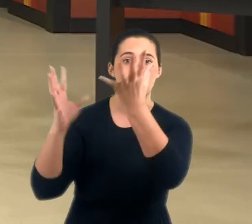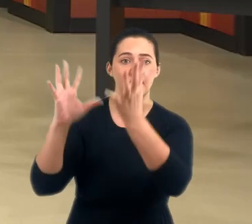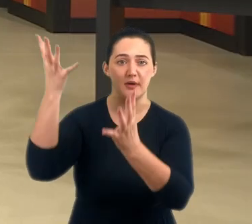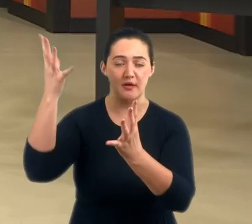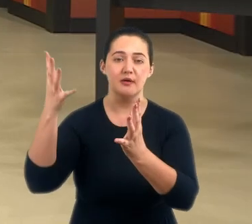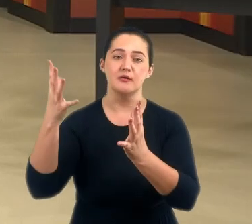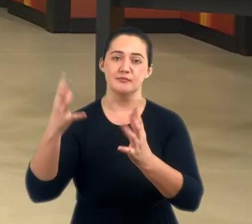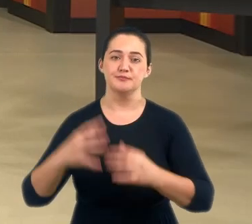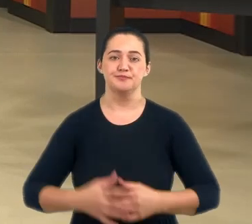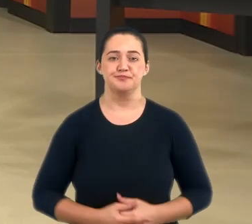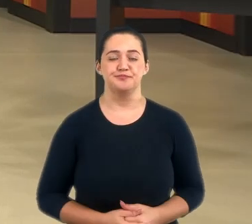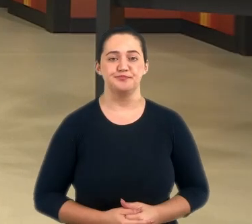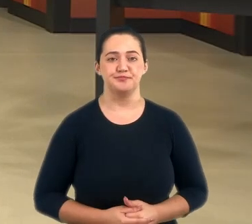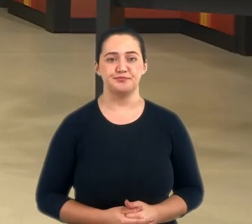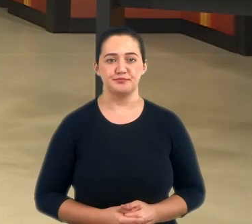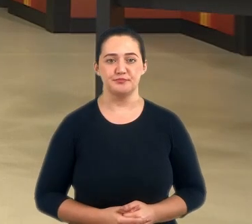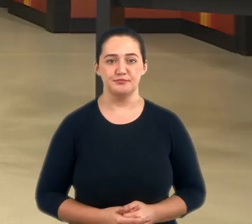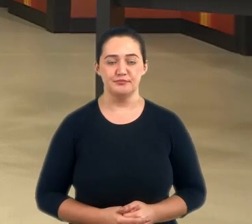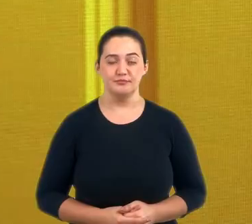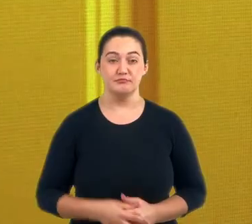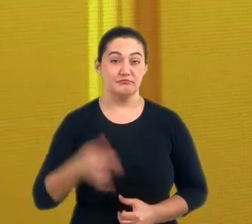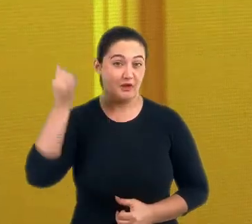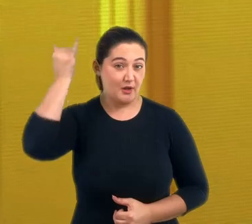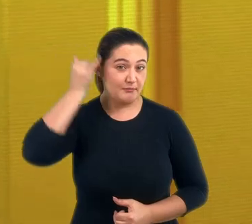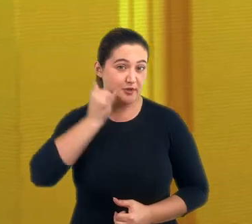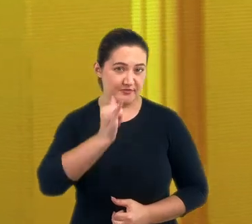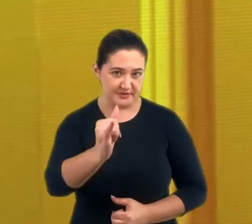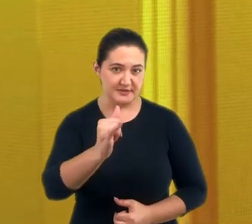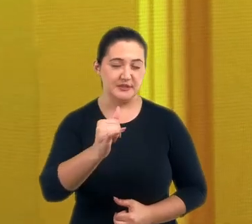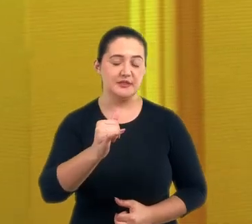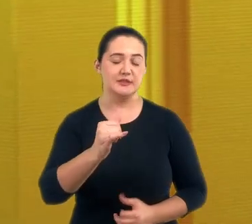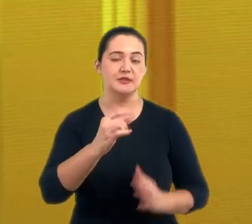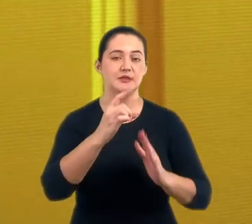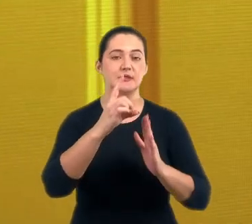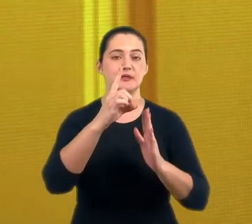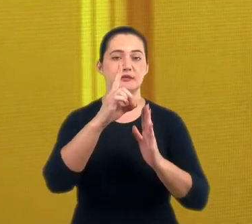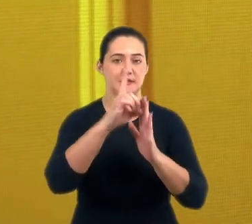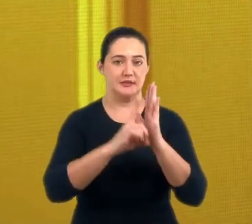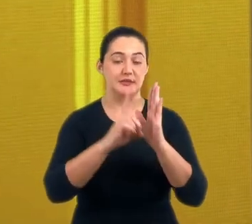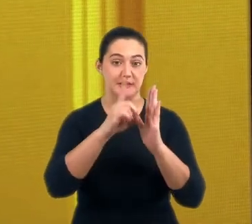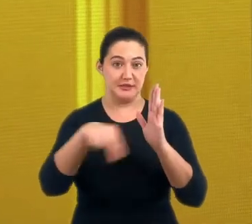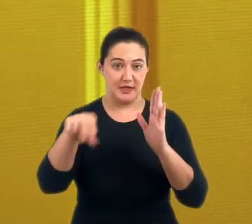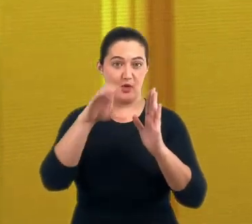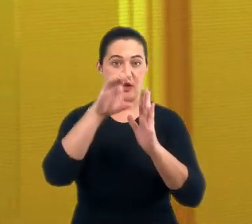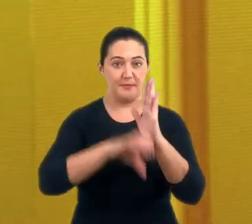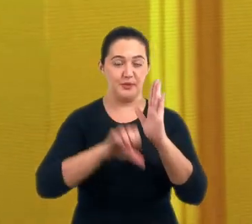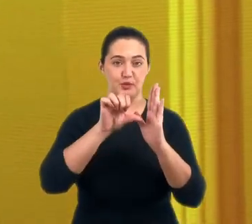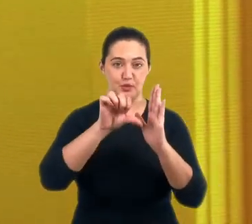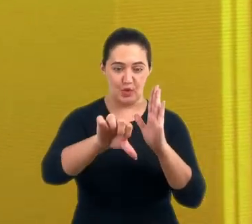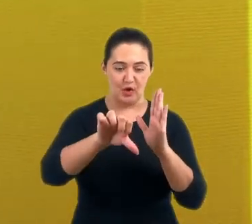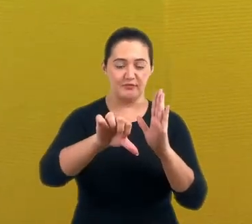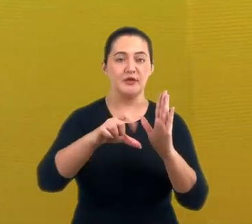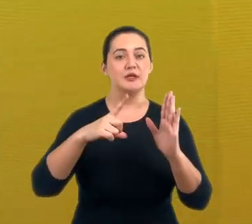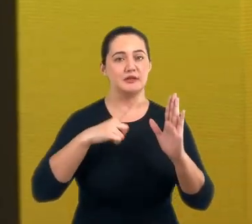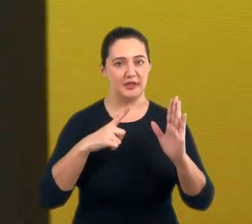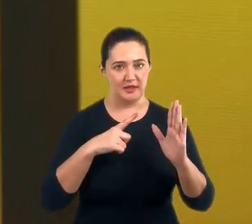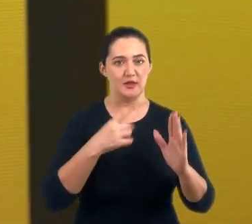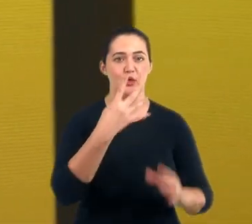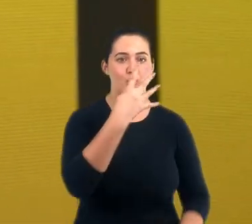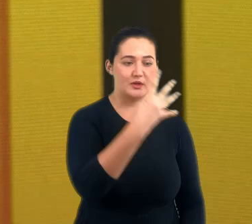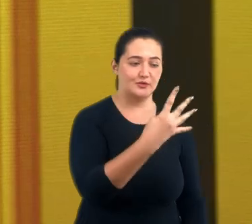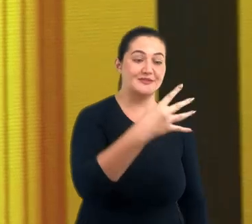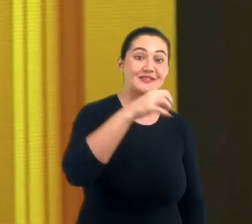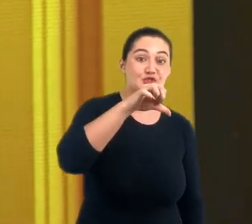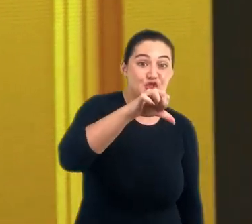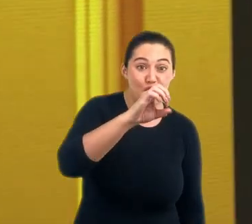acompanhariam a aparição do Messias. A profecia de Daniel, capítulo 9, continua dividindo os